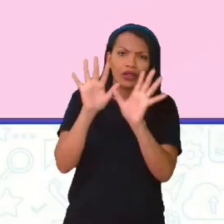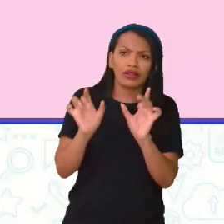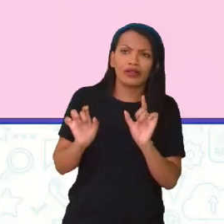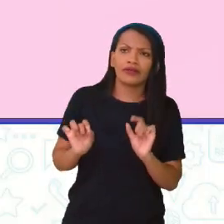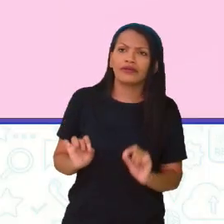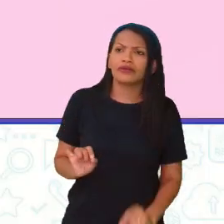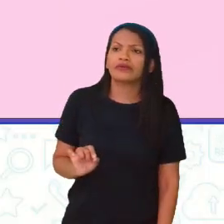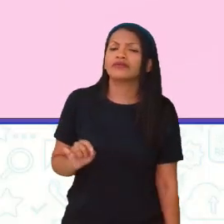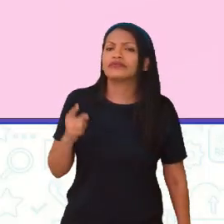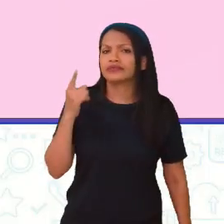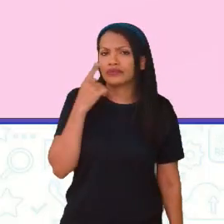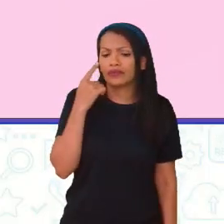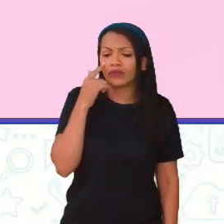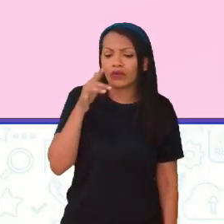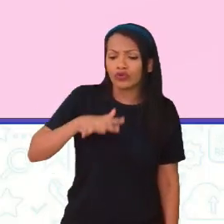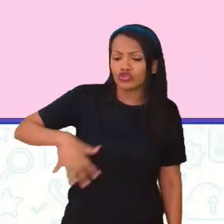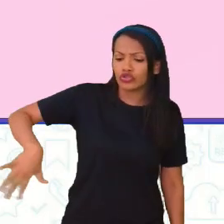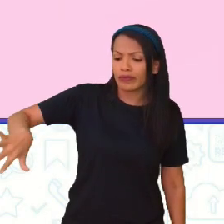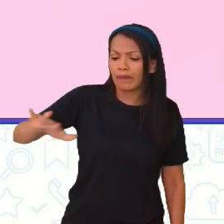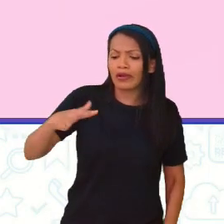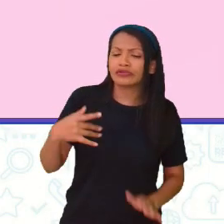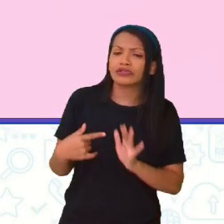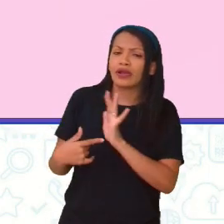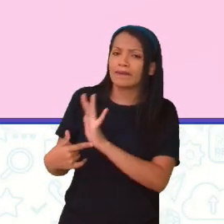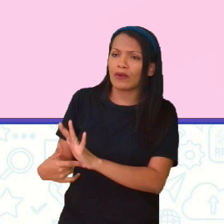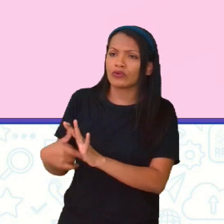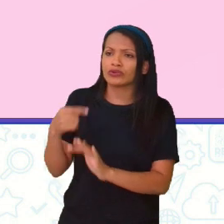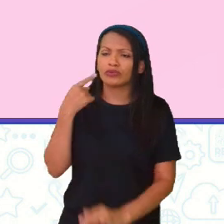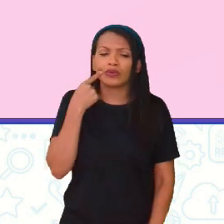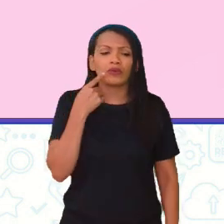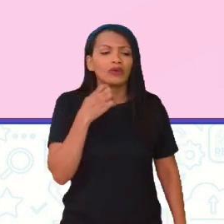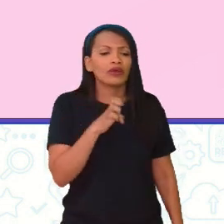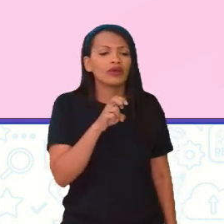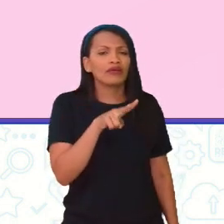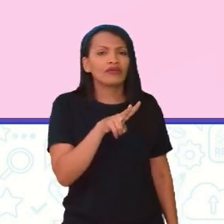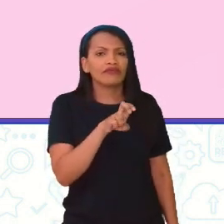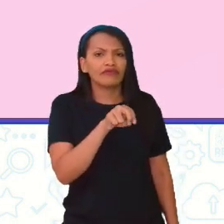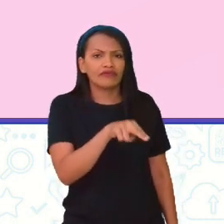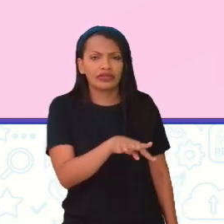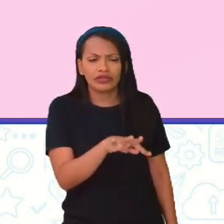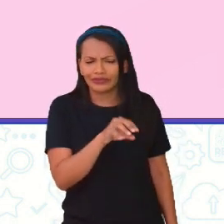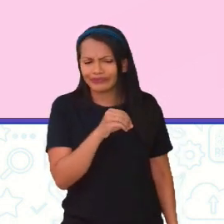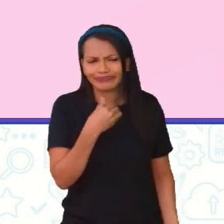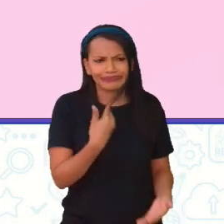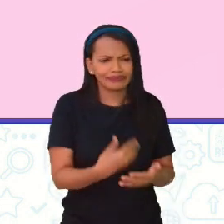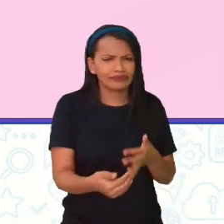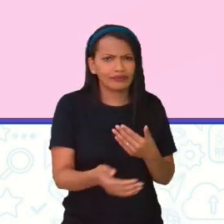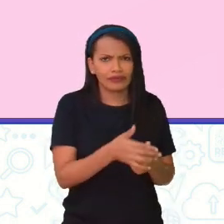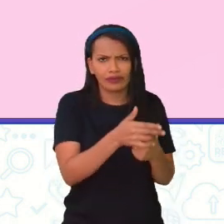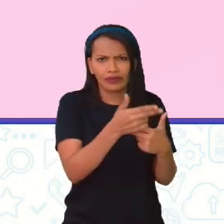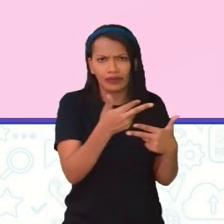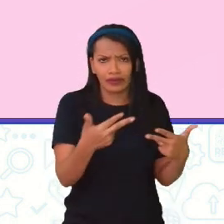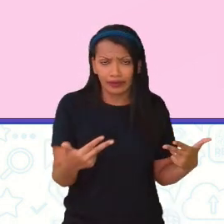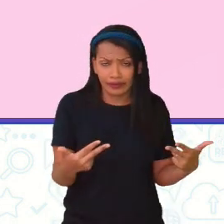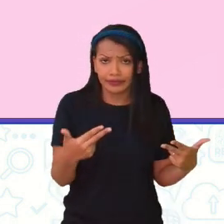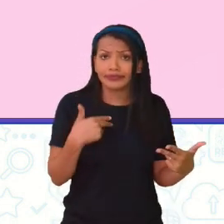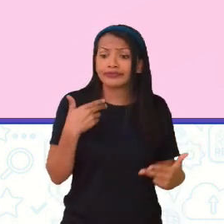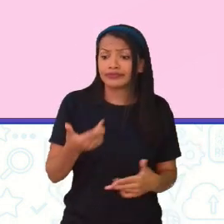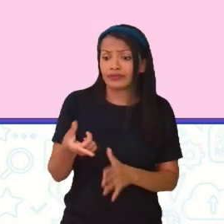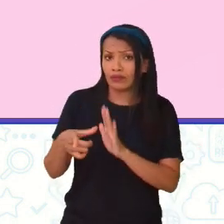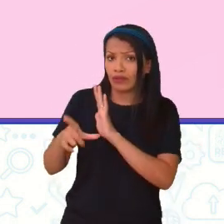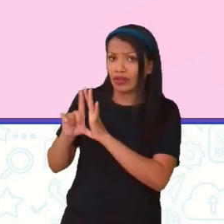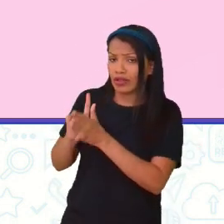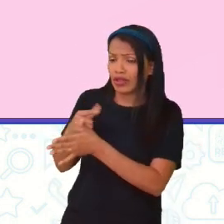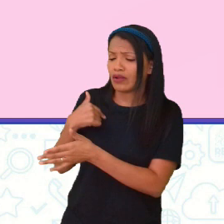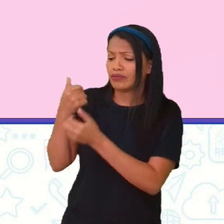que o meu espaço amostral e o meu evento, ele pode ser de qualquer coisa. No anterior eu estava falando dos dados,